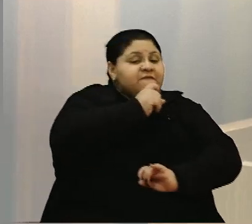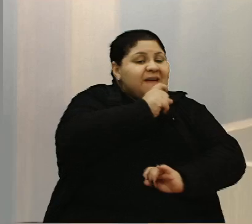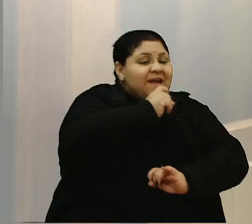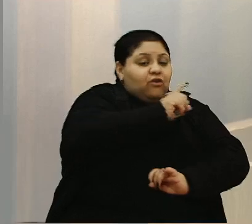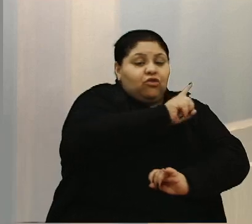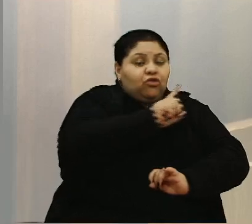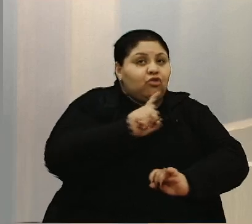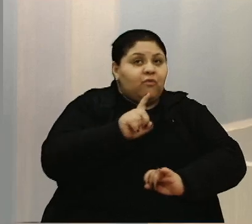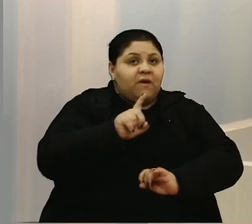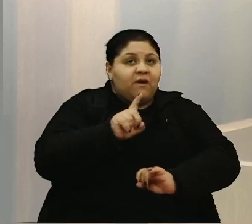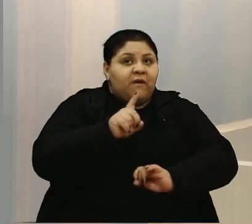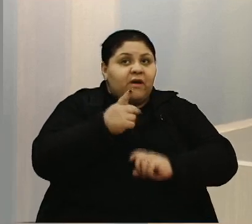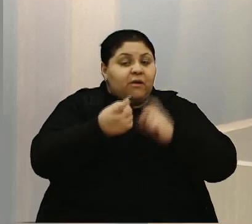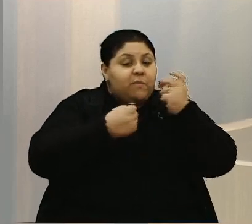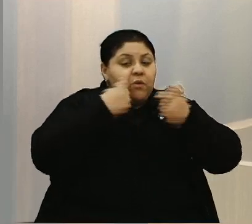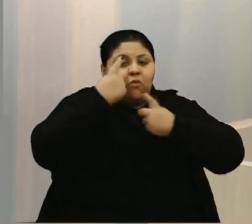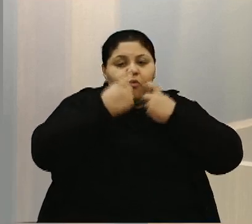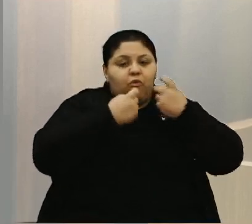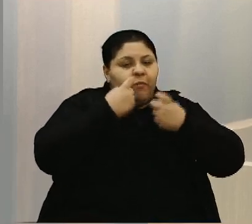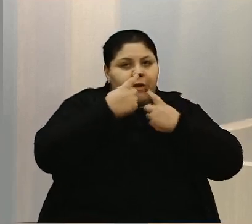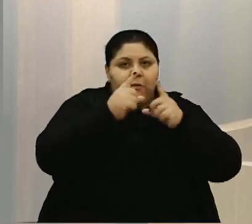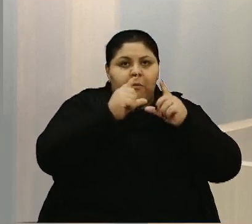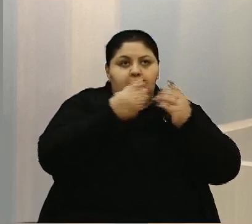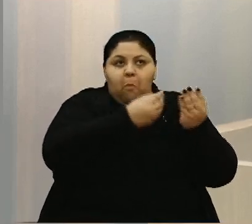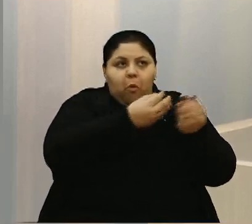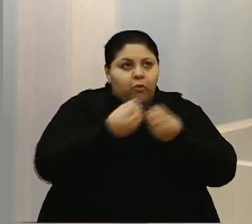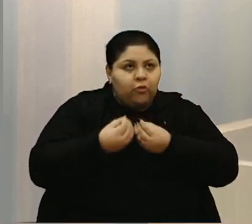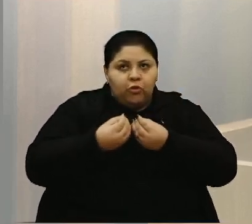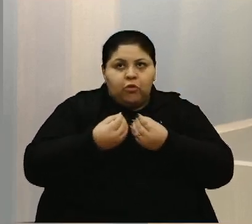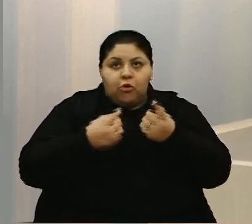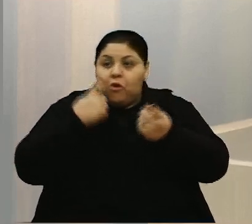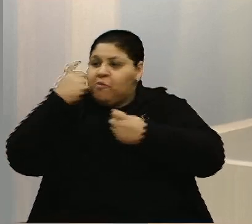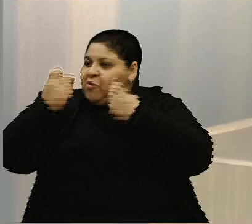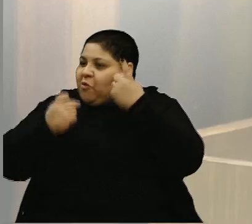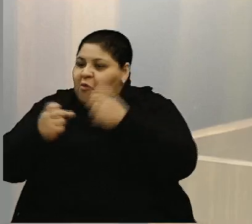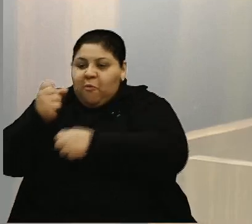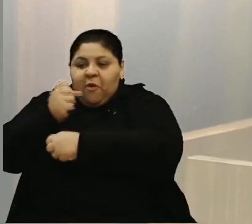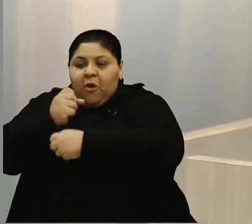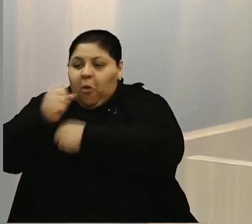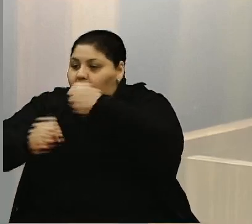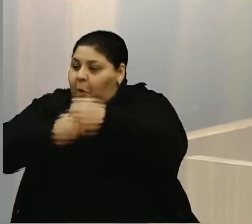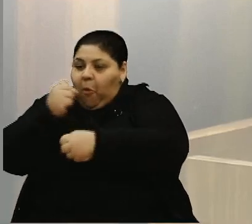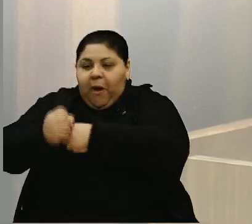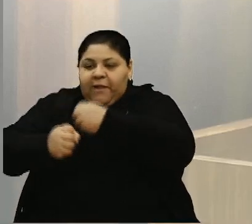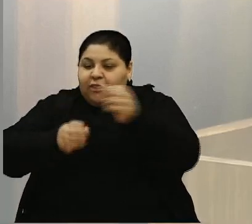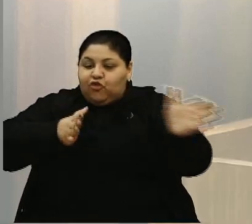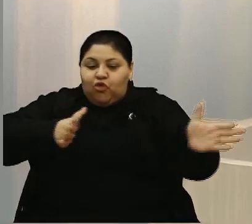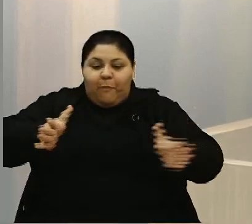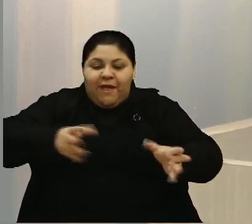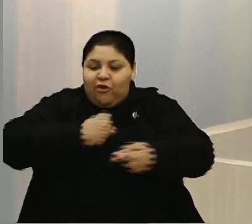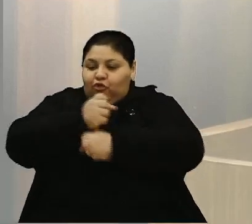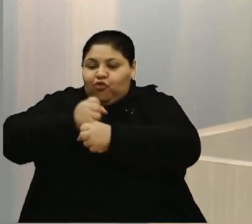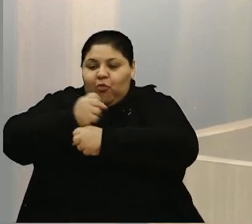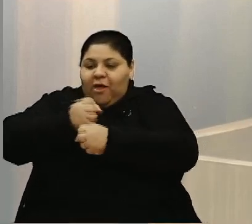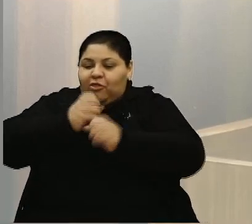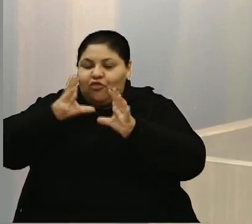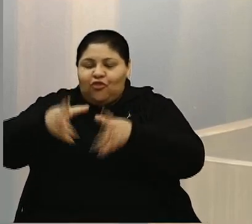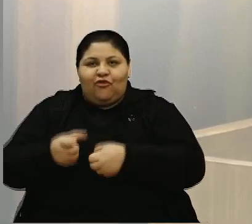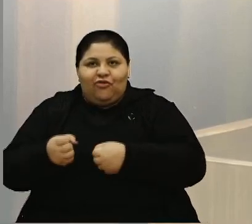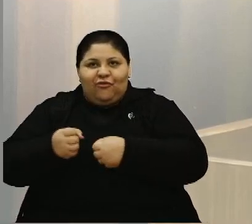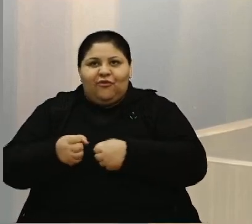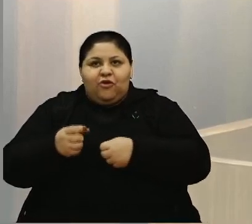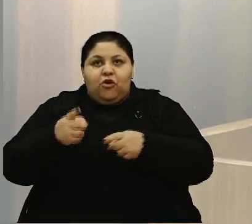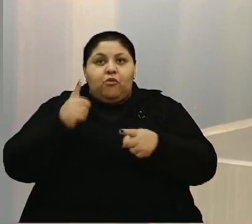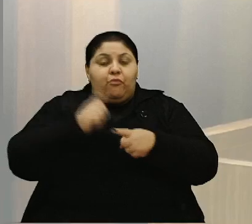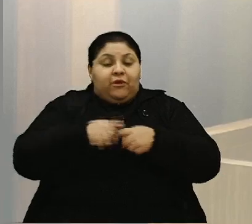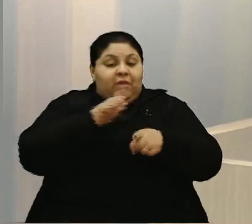que nos preocupa tanto. O que nos preocupa é o ano todo, porque a demanda ela segue crescente.